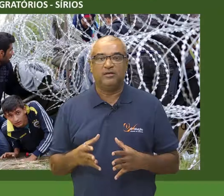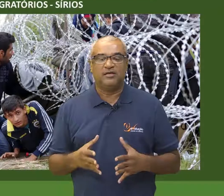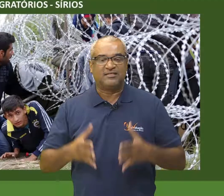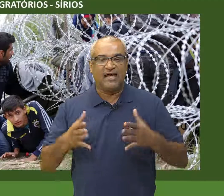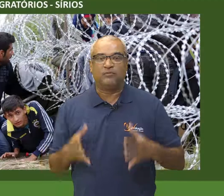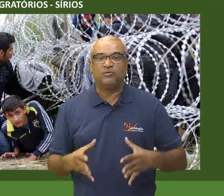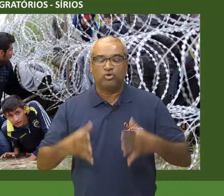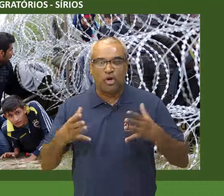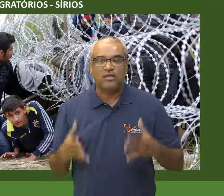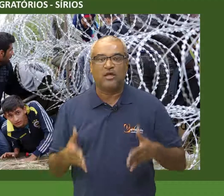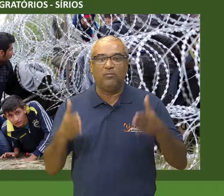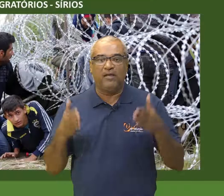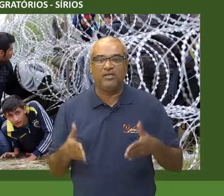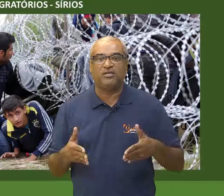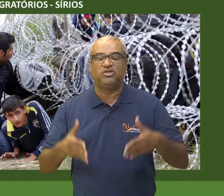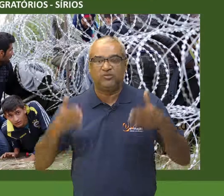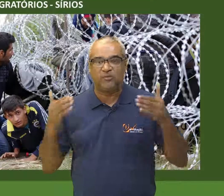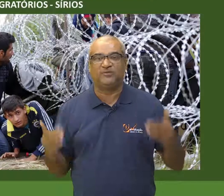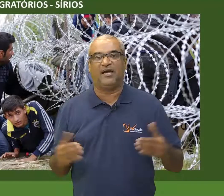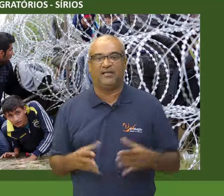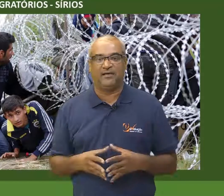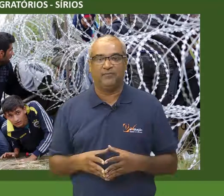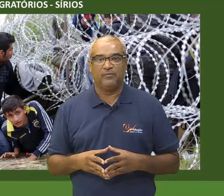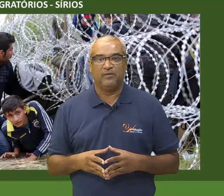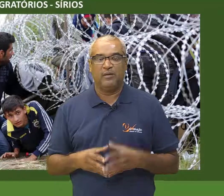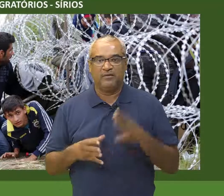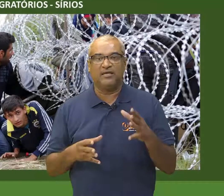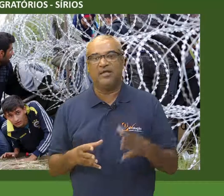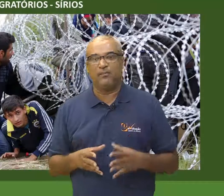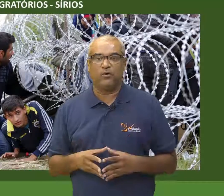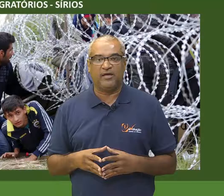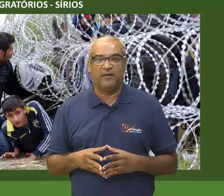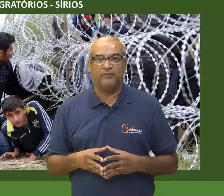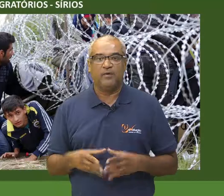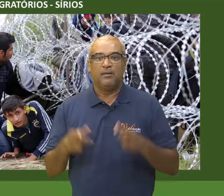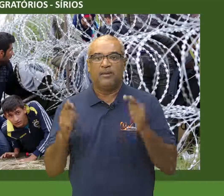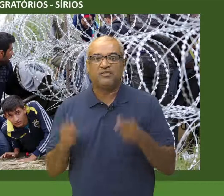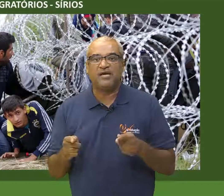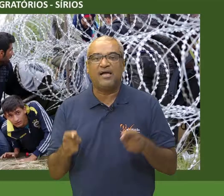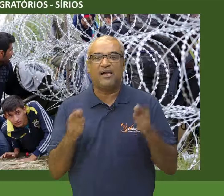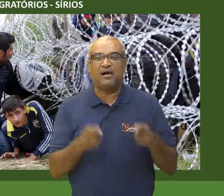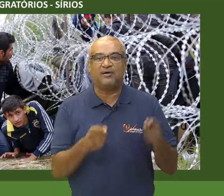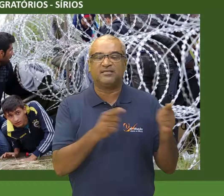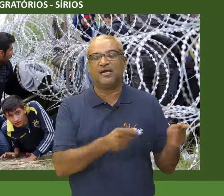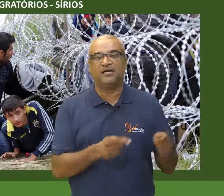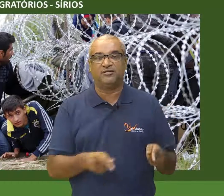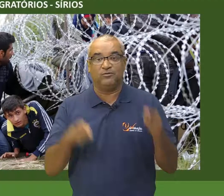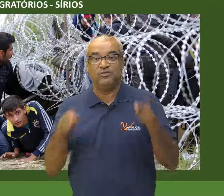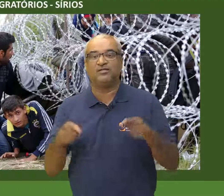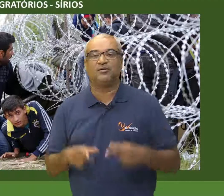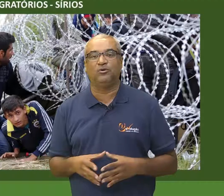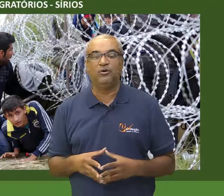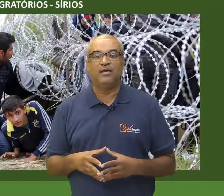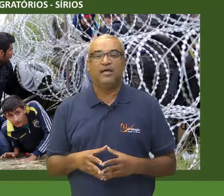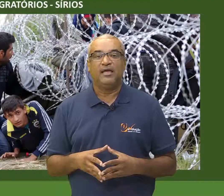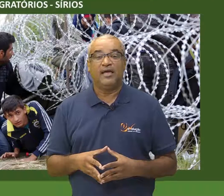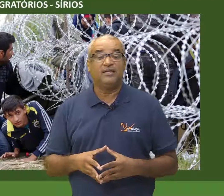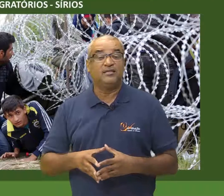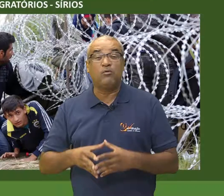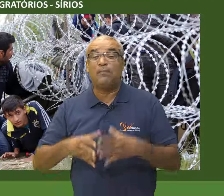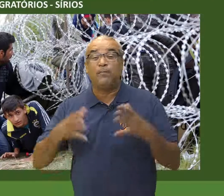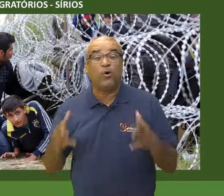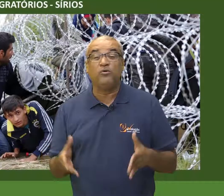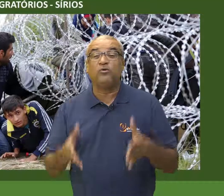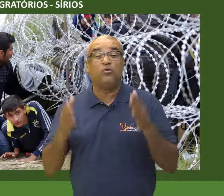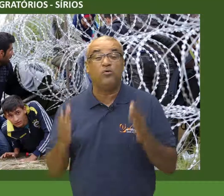hoje está totalmente desmontada. Vamos entender por quê. Bashar al-Assad, o ditador, ele